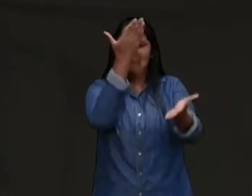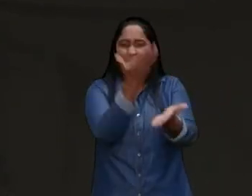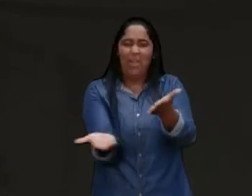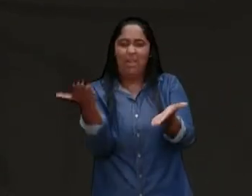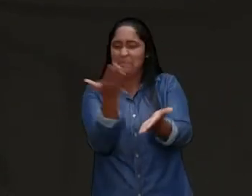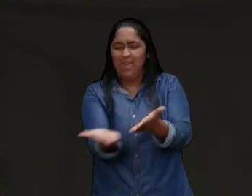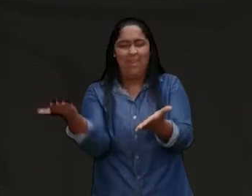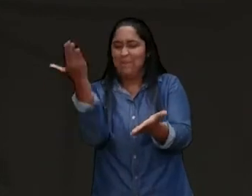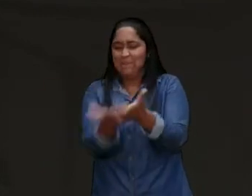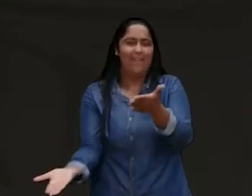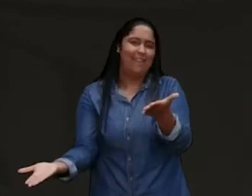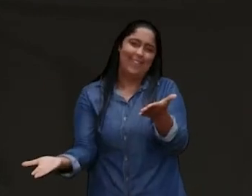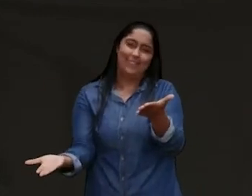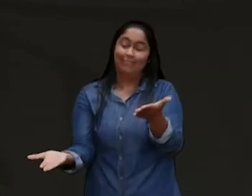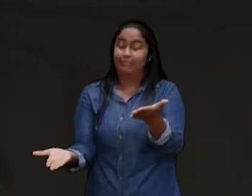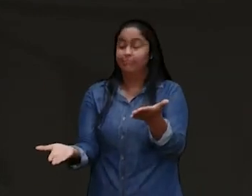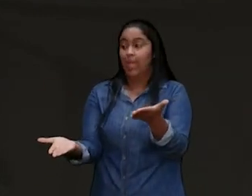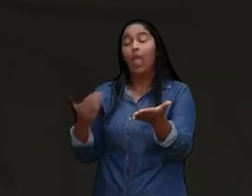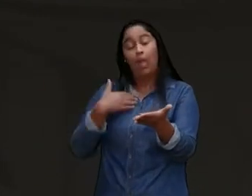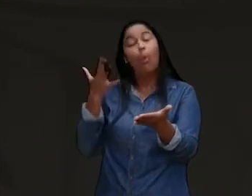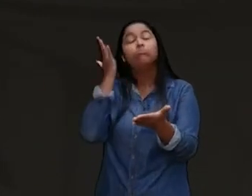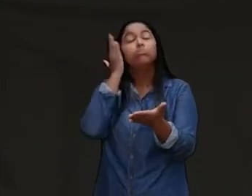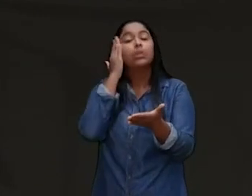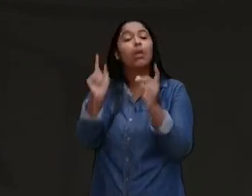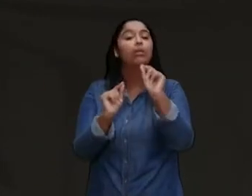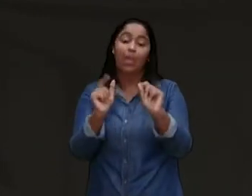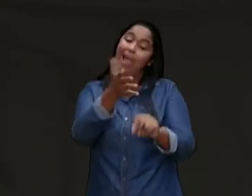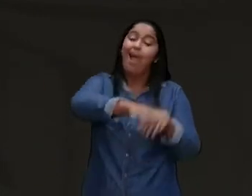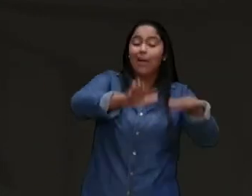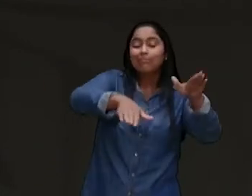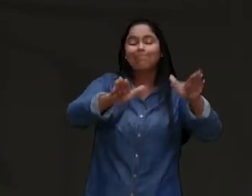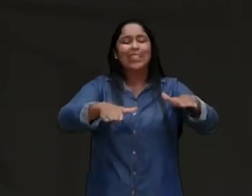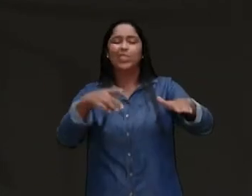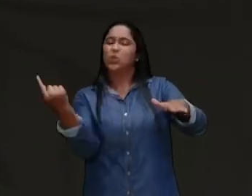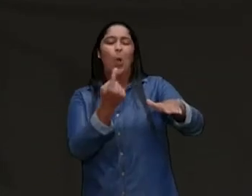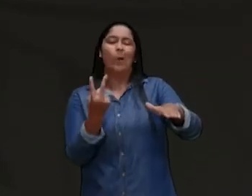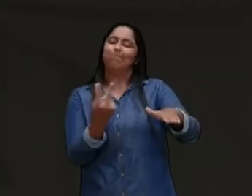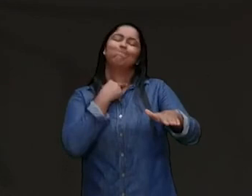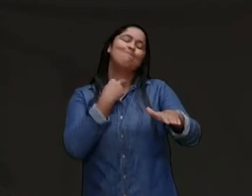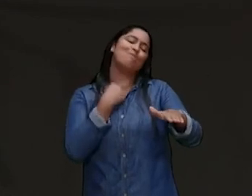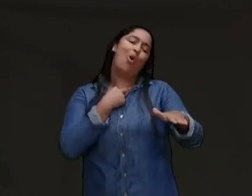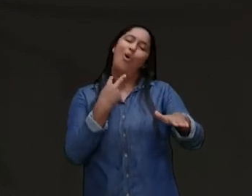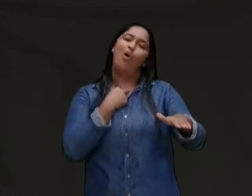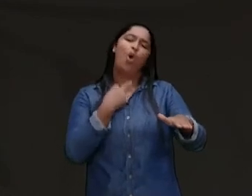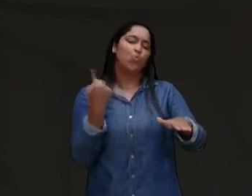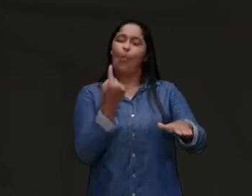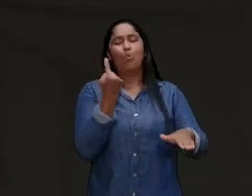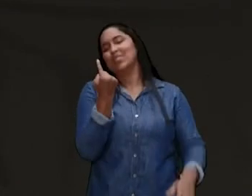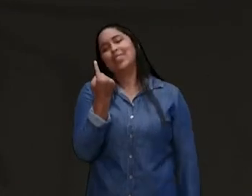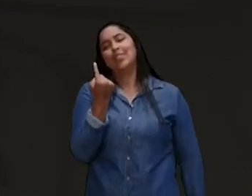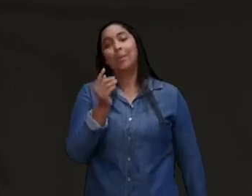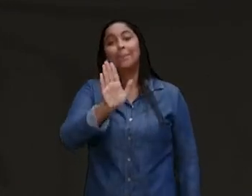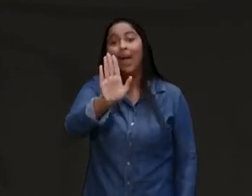Tem coisa que a gente não tem como resolver eu entendo isso mas tem muita coisa que a gente tá vendo que tem um problema já não tenta resolver a